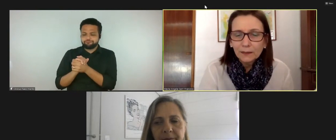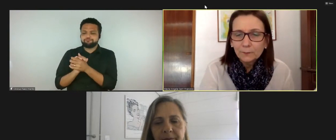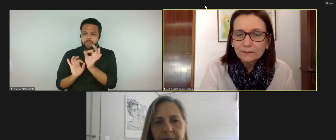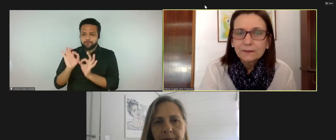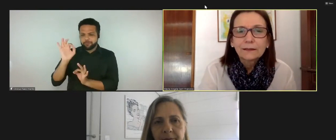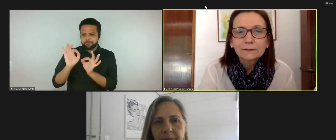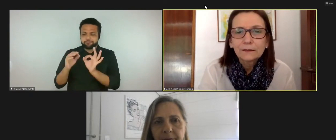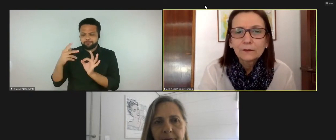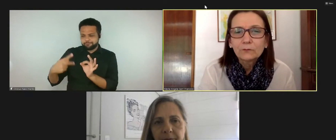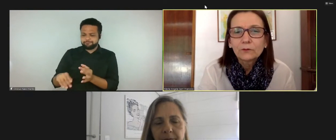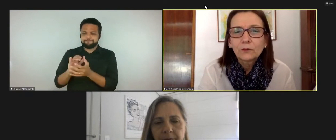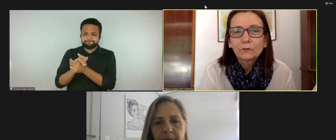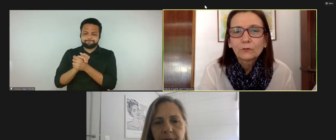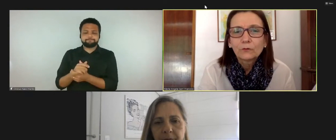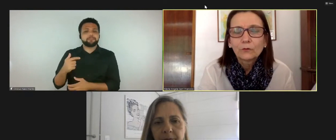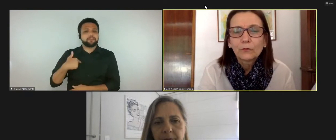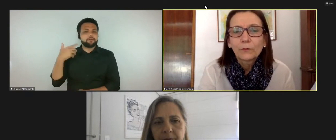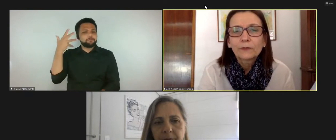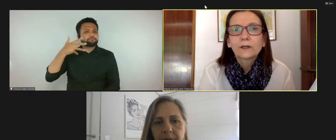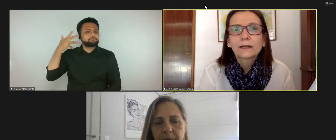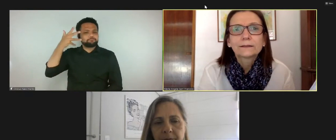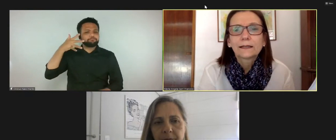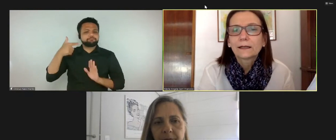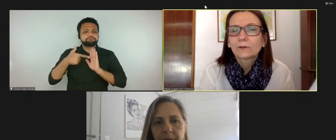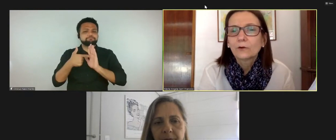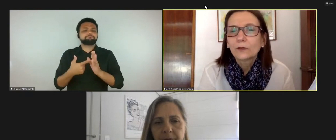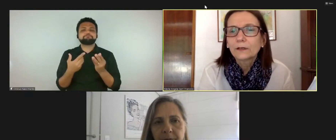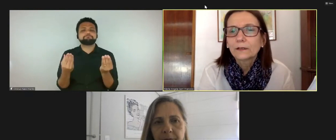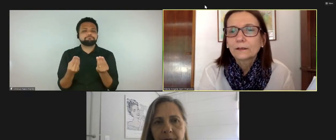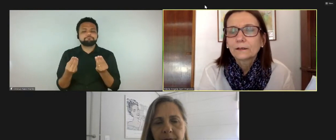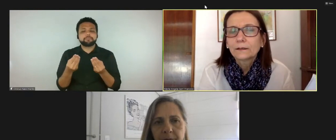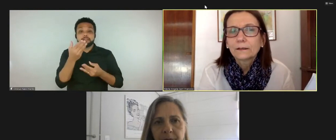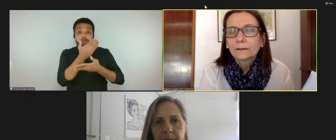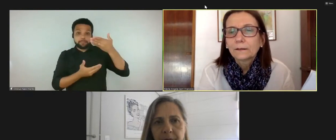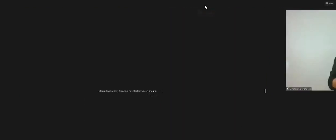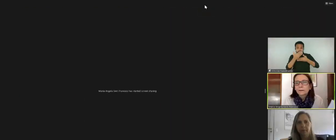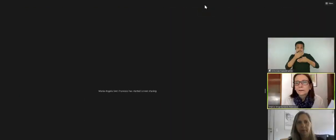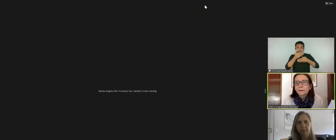A minha apresentação, eu vou compartilhar a tela agora.